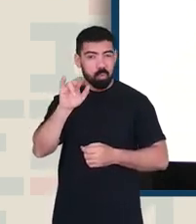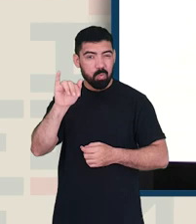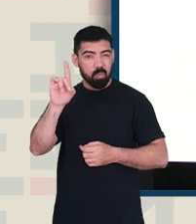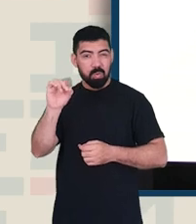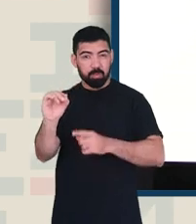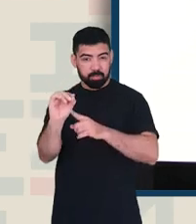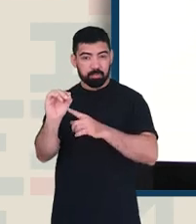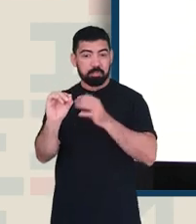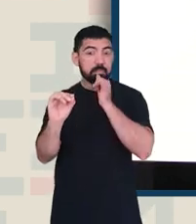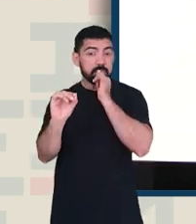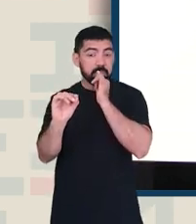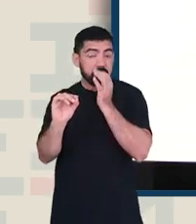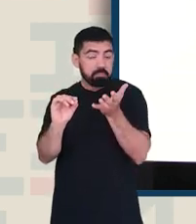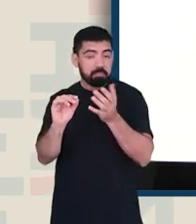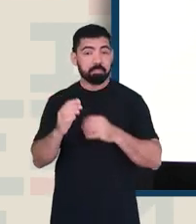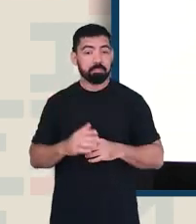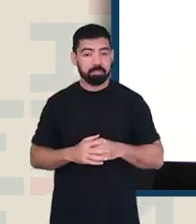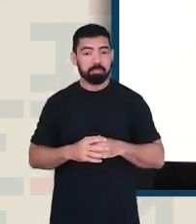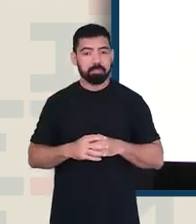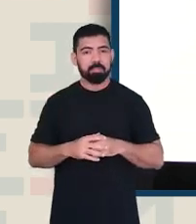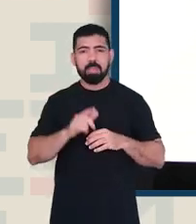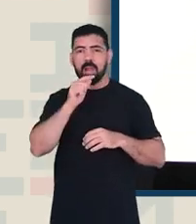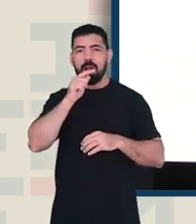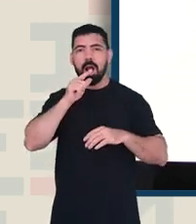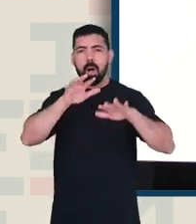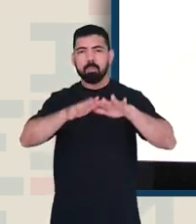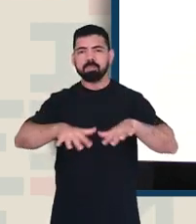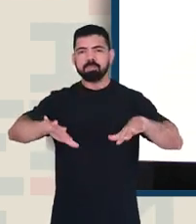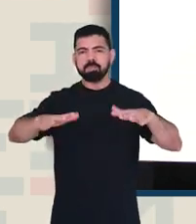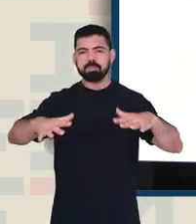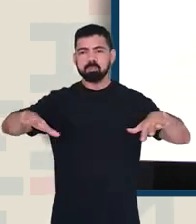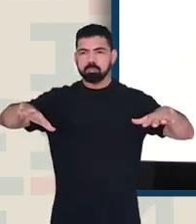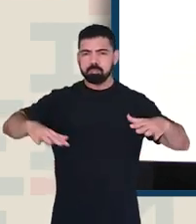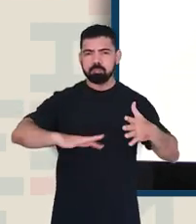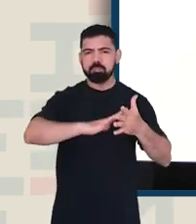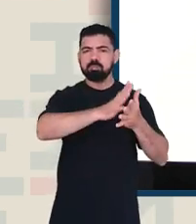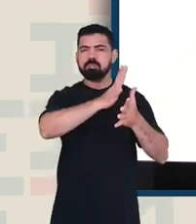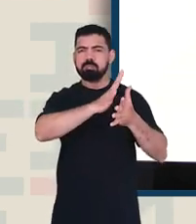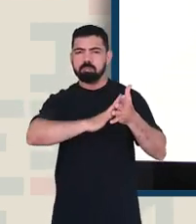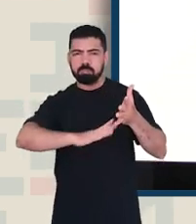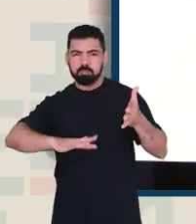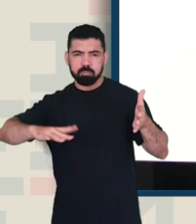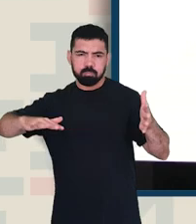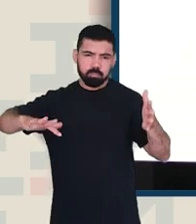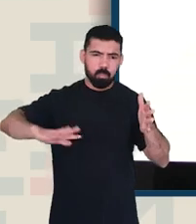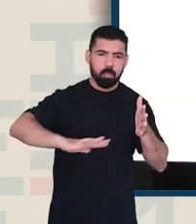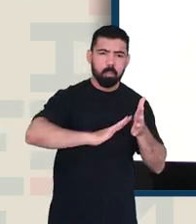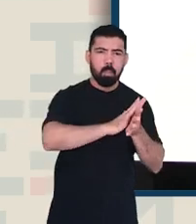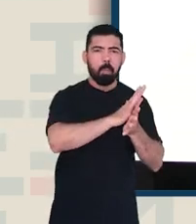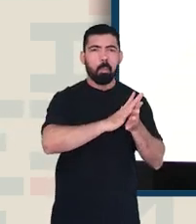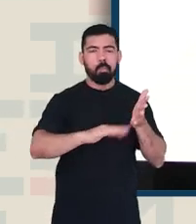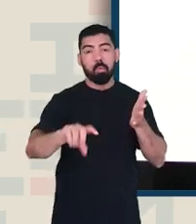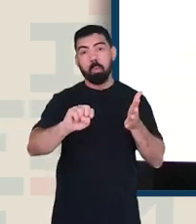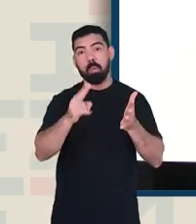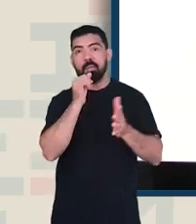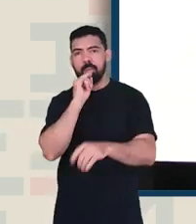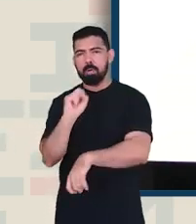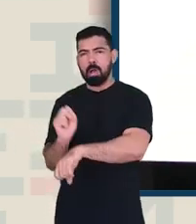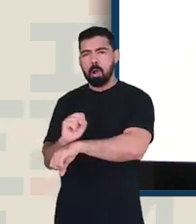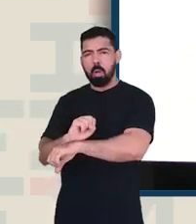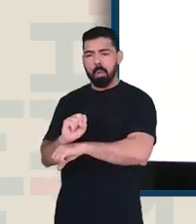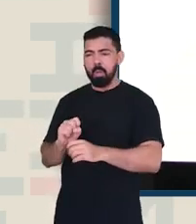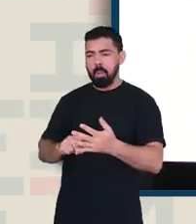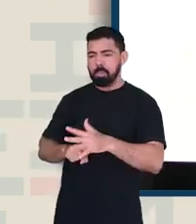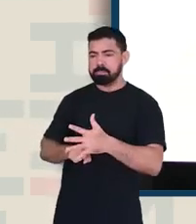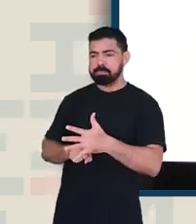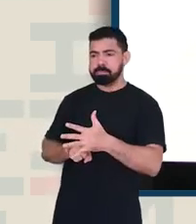que são, por exemplo, o som das ondas do mar, quando batem na areia, por exemplo, o som do carro.